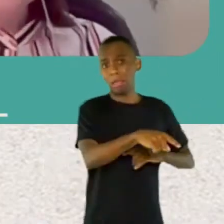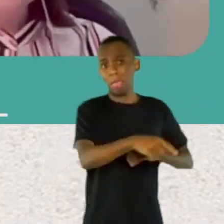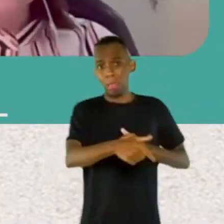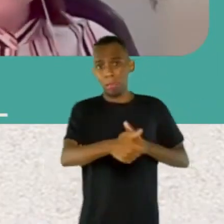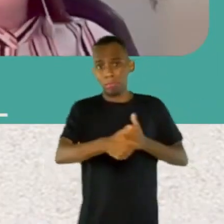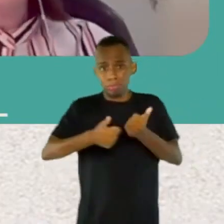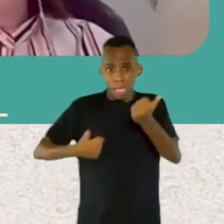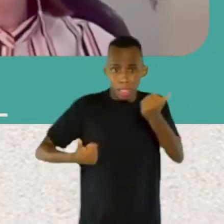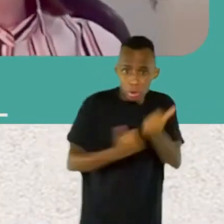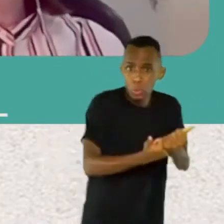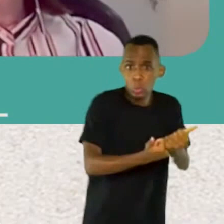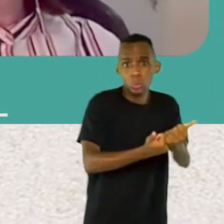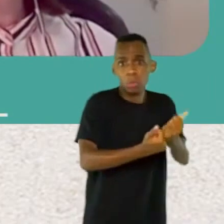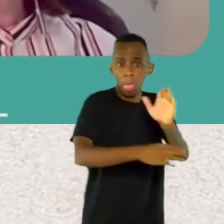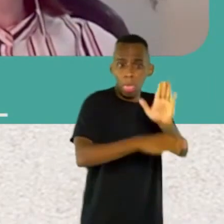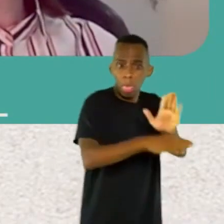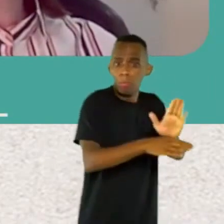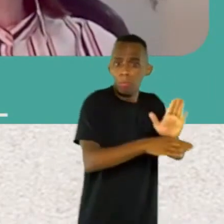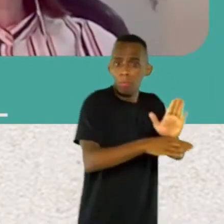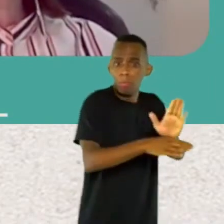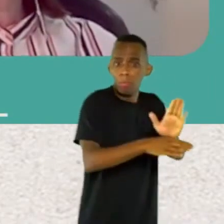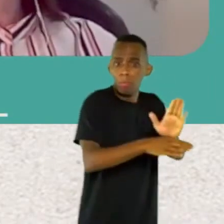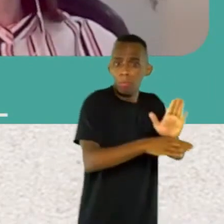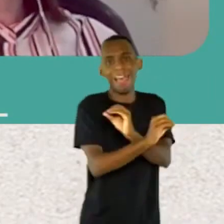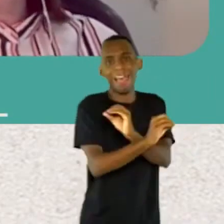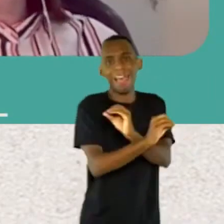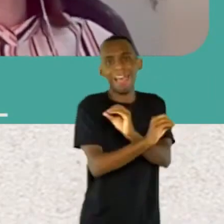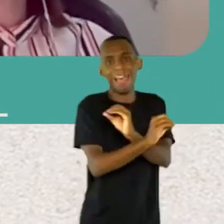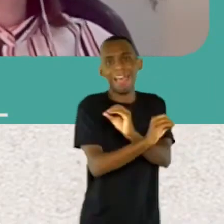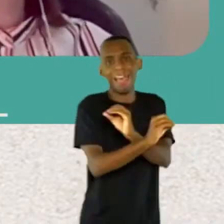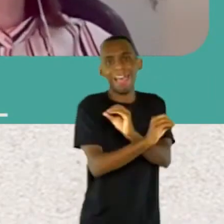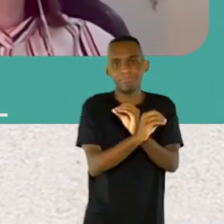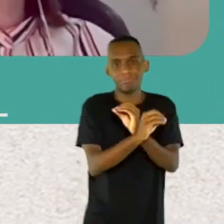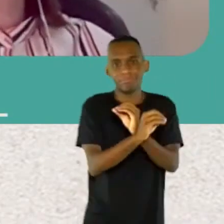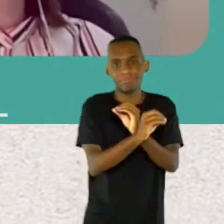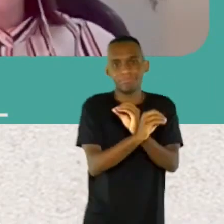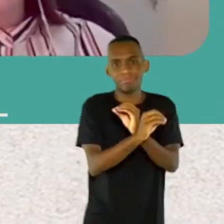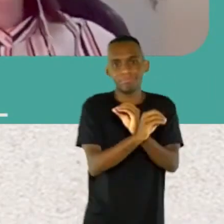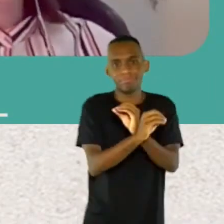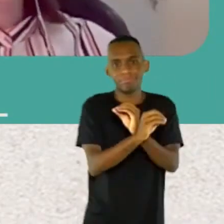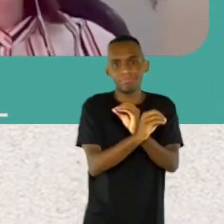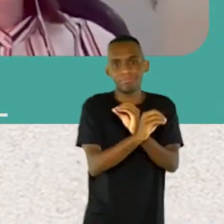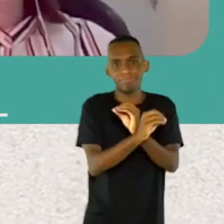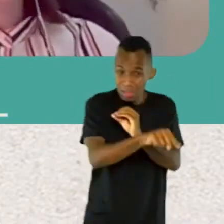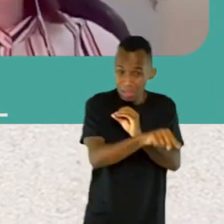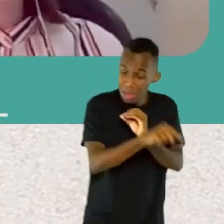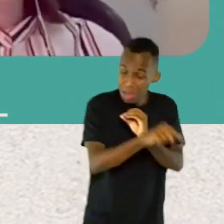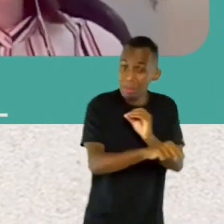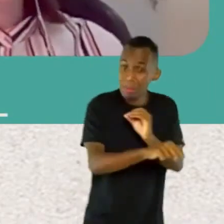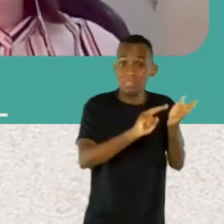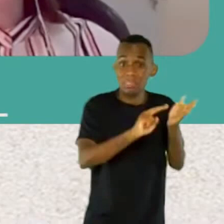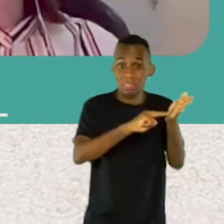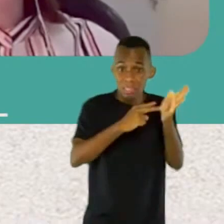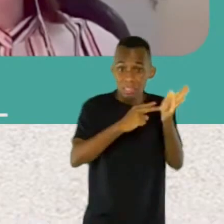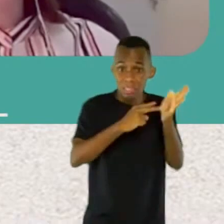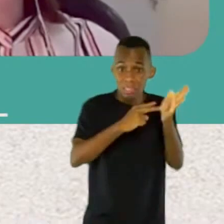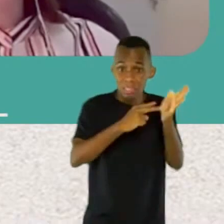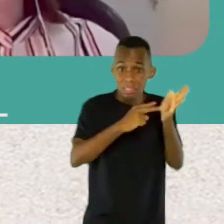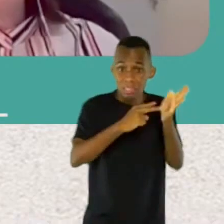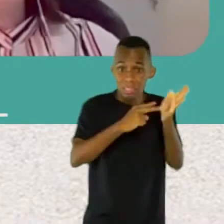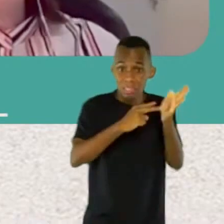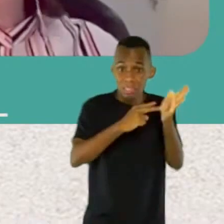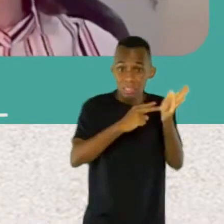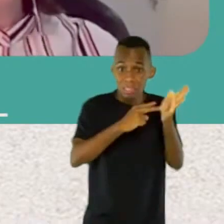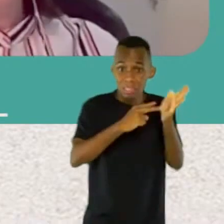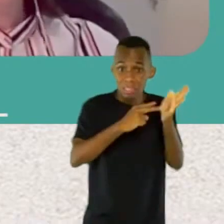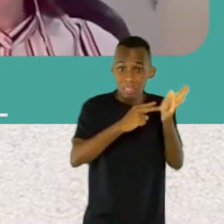sem nenhuma assistência, e que é um retrato muito trágico do